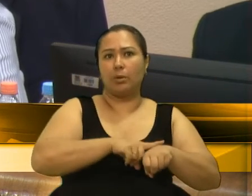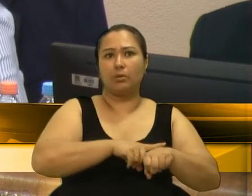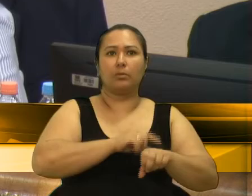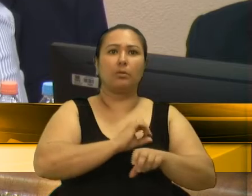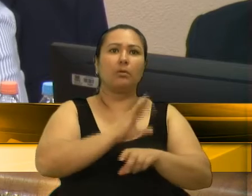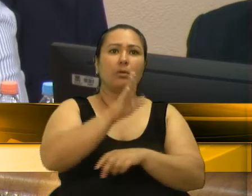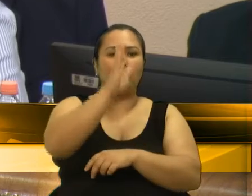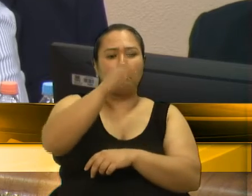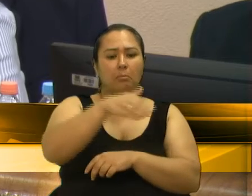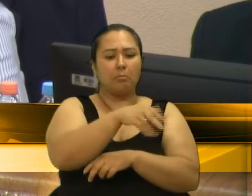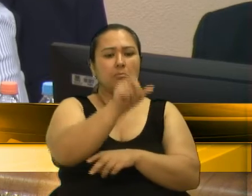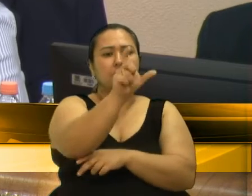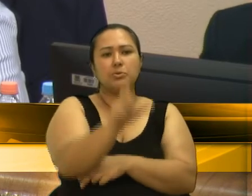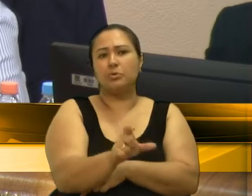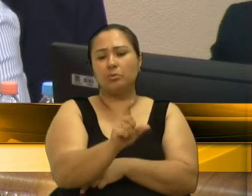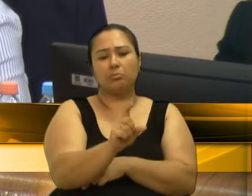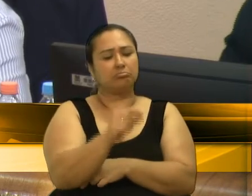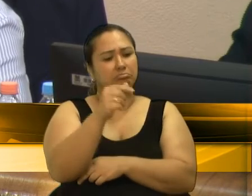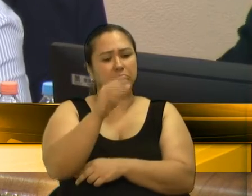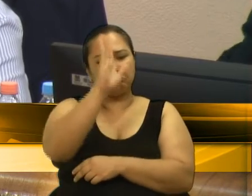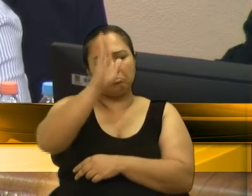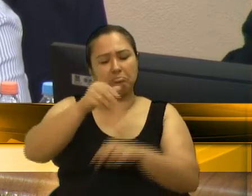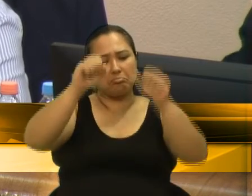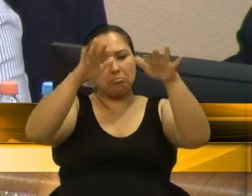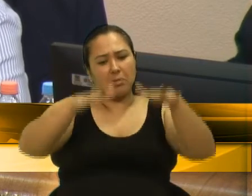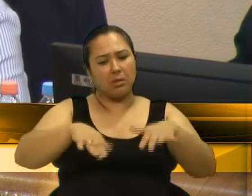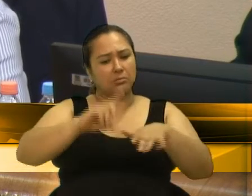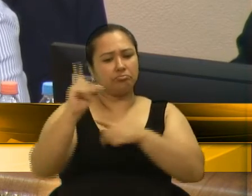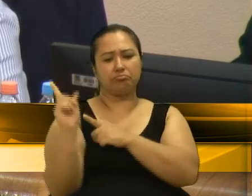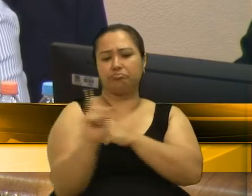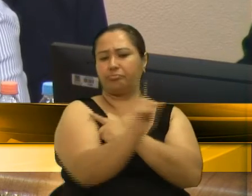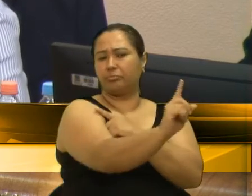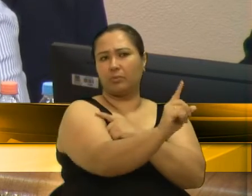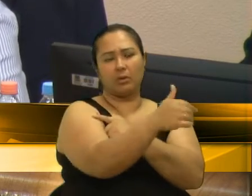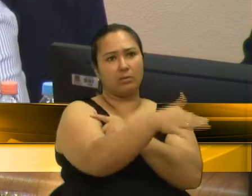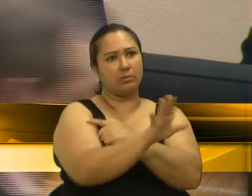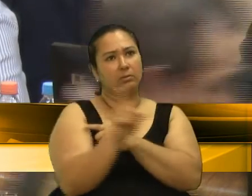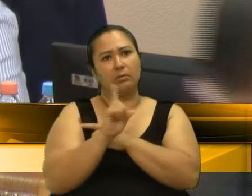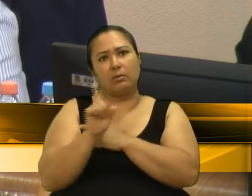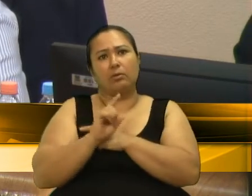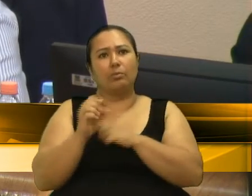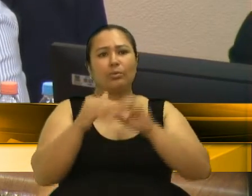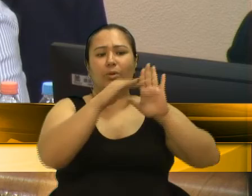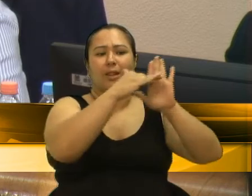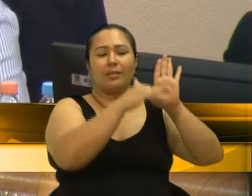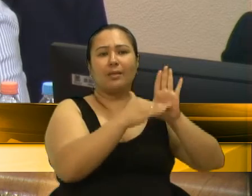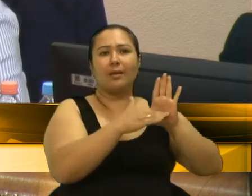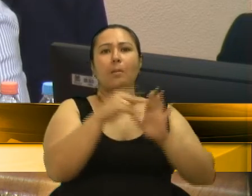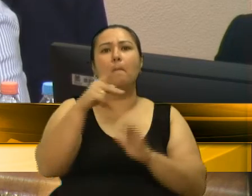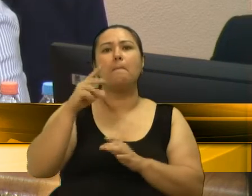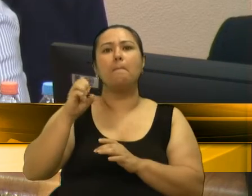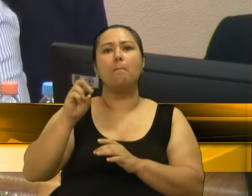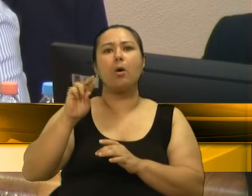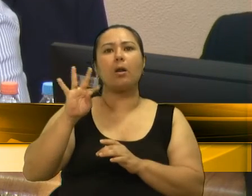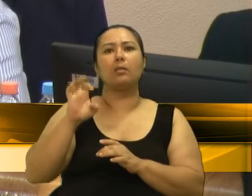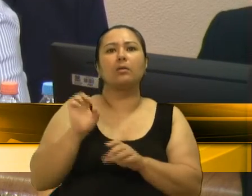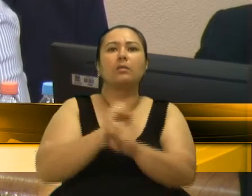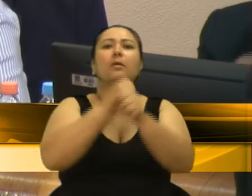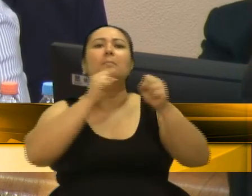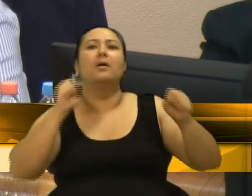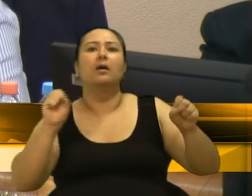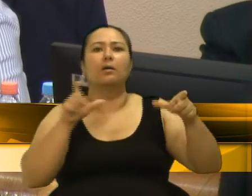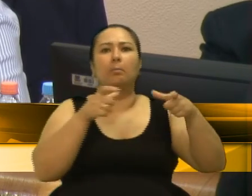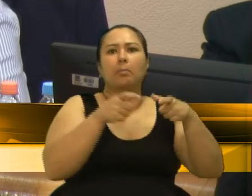sua bênção e vai para casa, pode ser um evento pequeno. Então, ele não entra muito nesse critério de porte, ele entra em outras relações ou